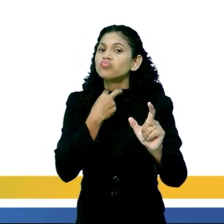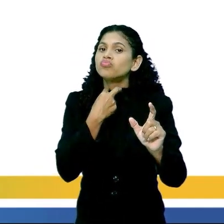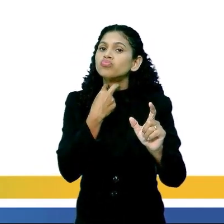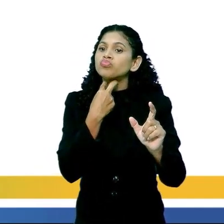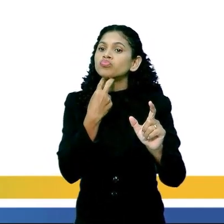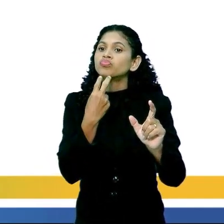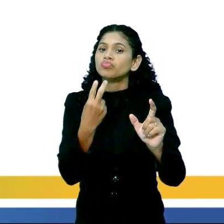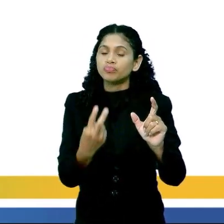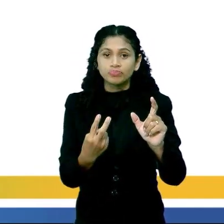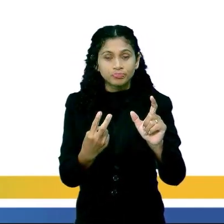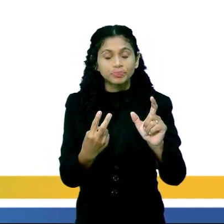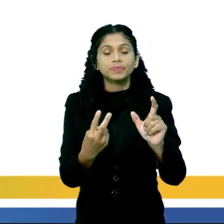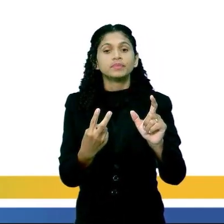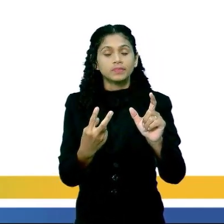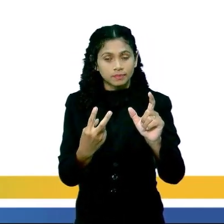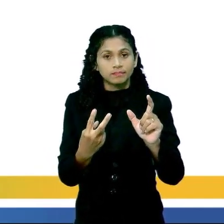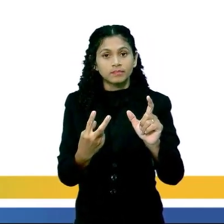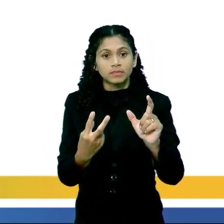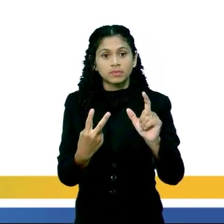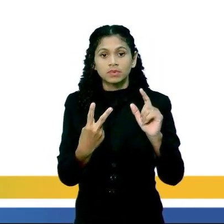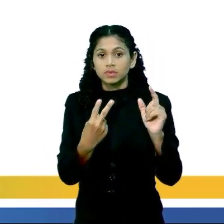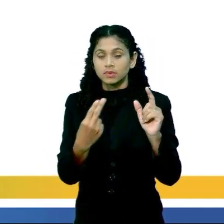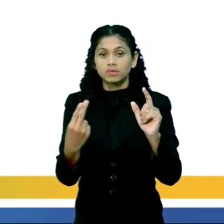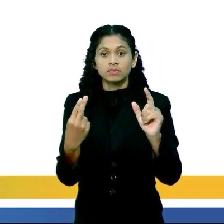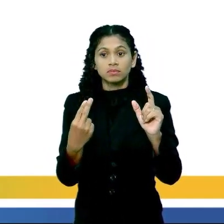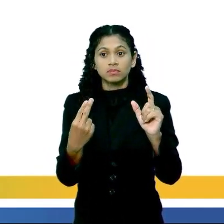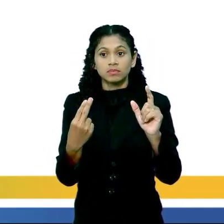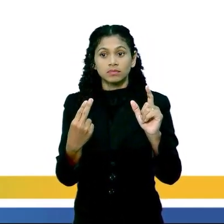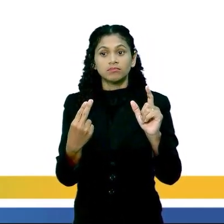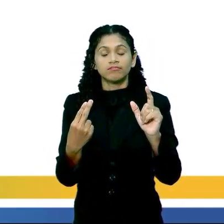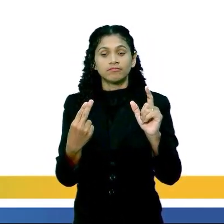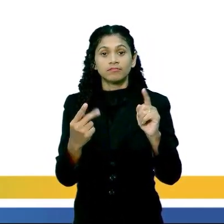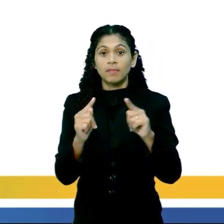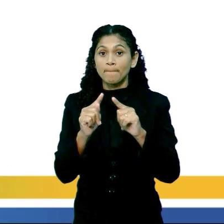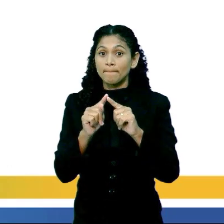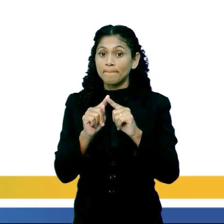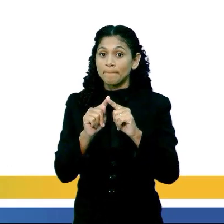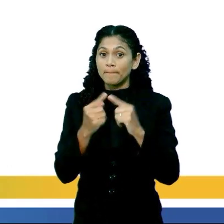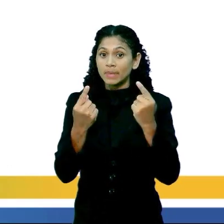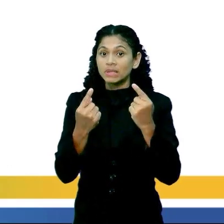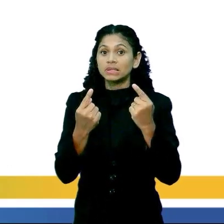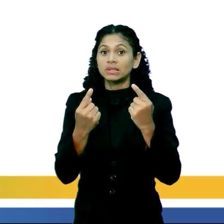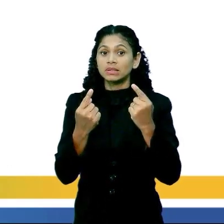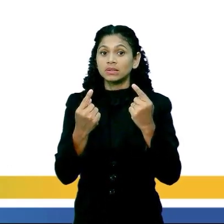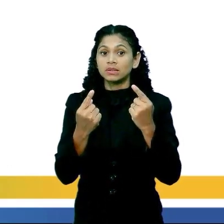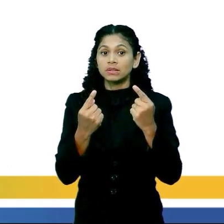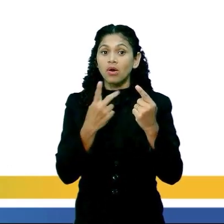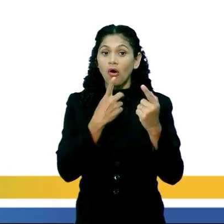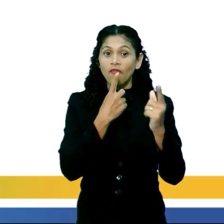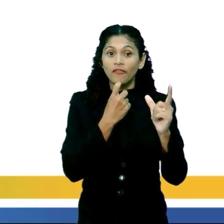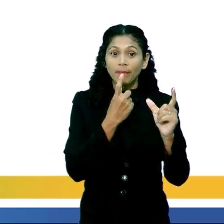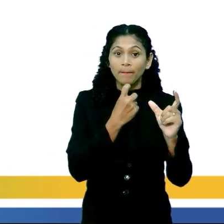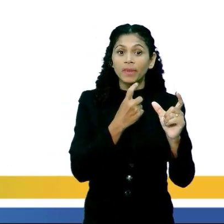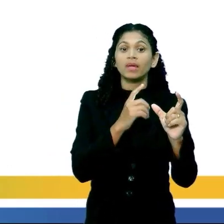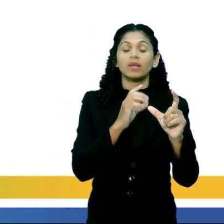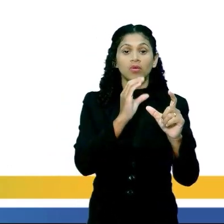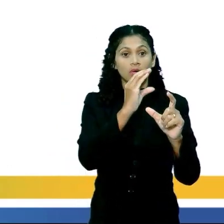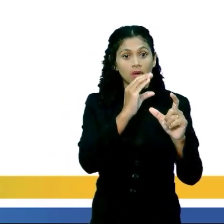E elas significam distintas coisas. Vamos ler a oração toda.